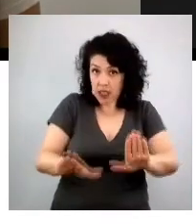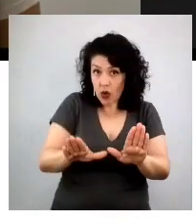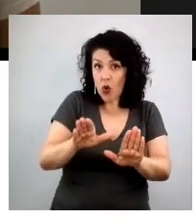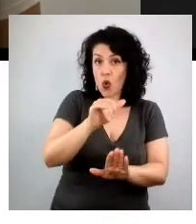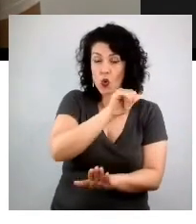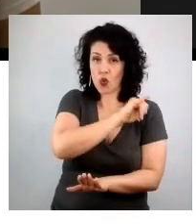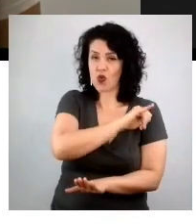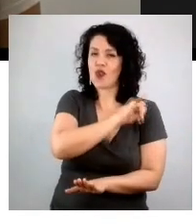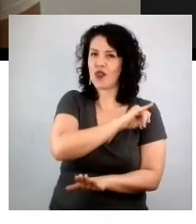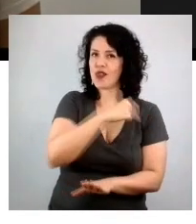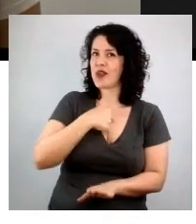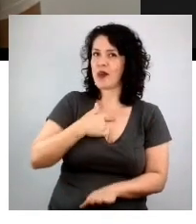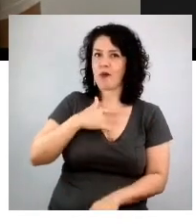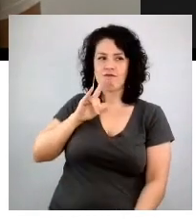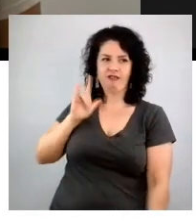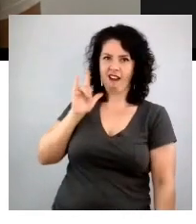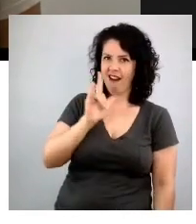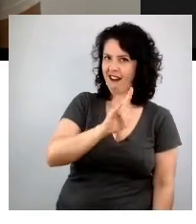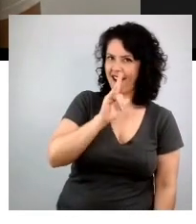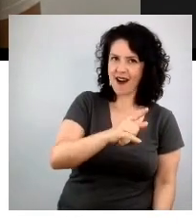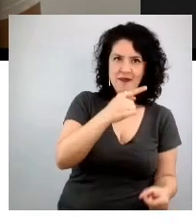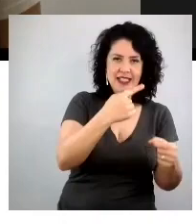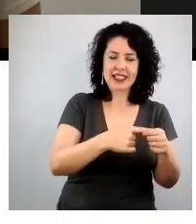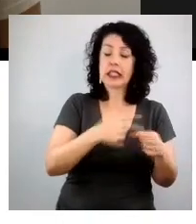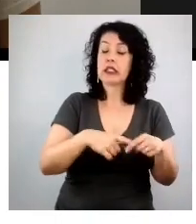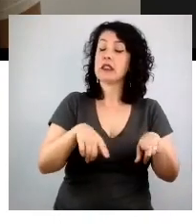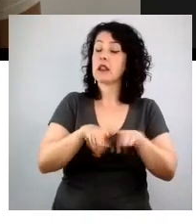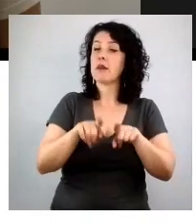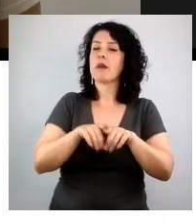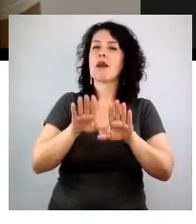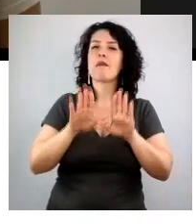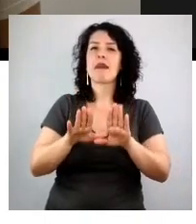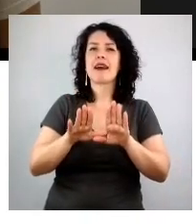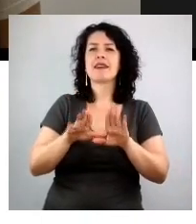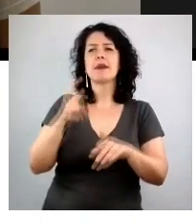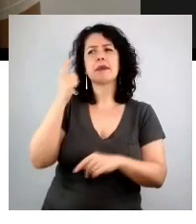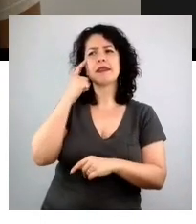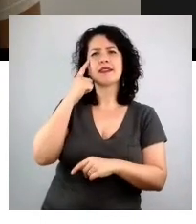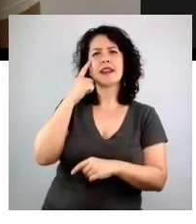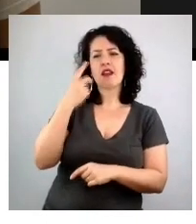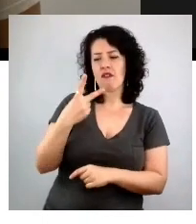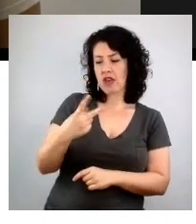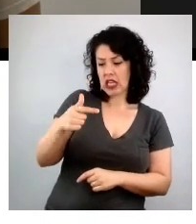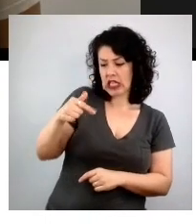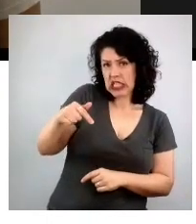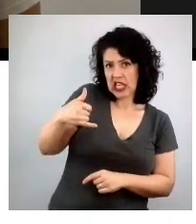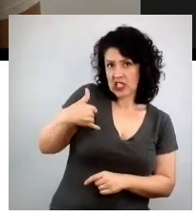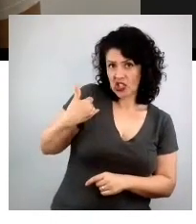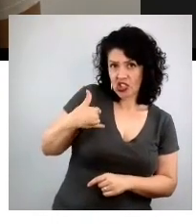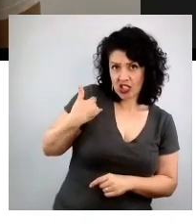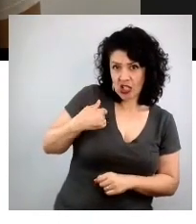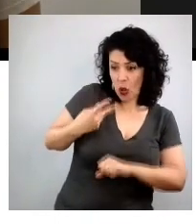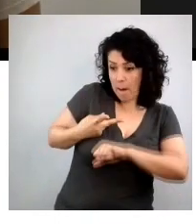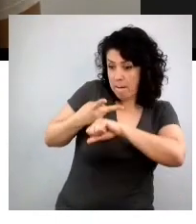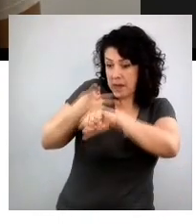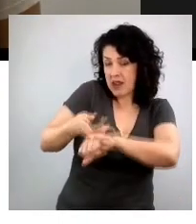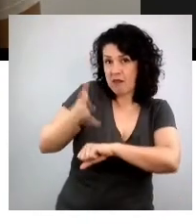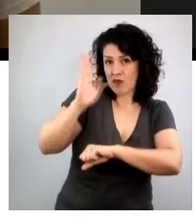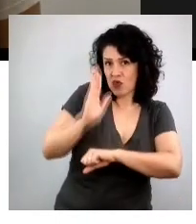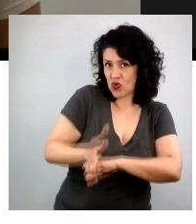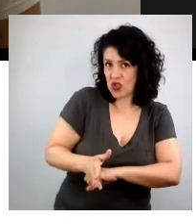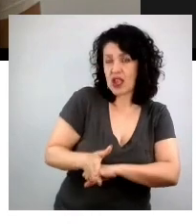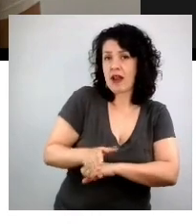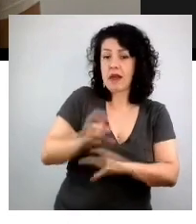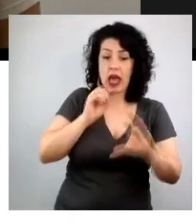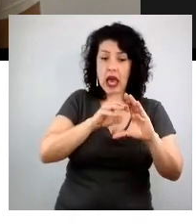por essa cidade, mas eu li 27 anos, jornalista, premiada, considerada pela revista Vogue uma das mulheres negras